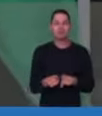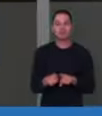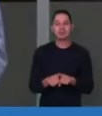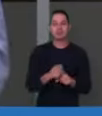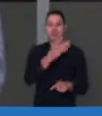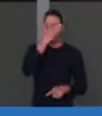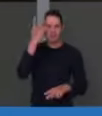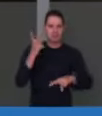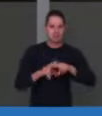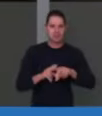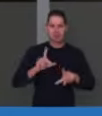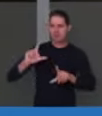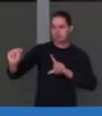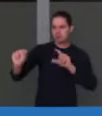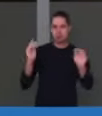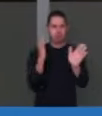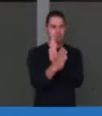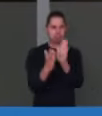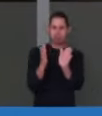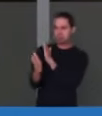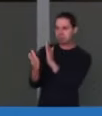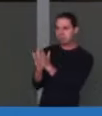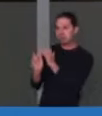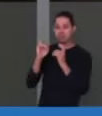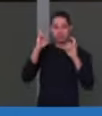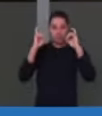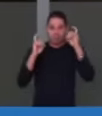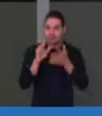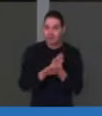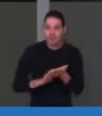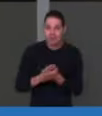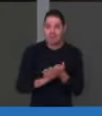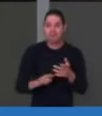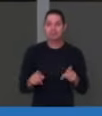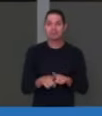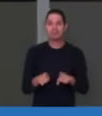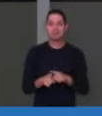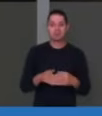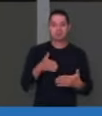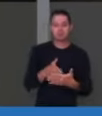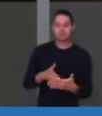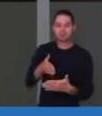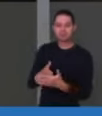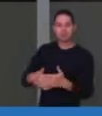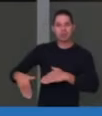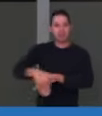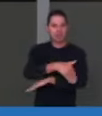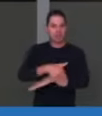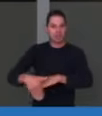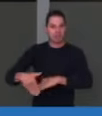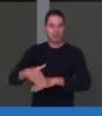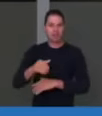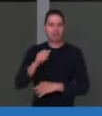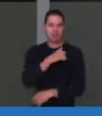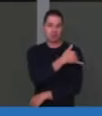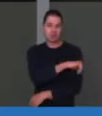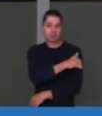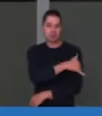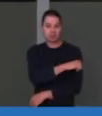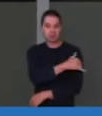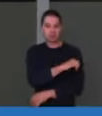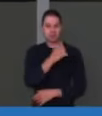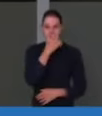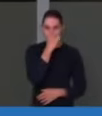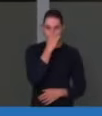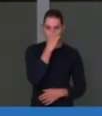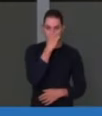de presídio de segurança máxima, não se preocupa com as barricadas na Avenida Brasil, no Rio de Janeiro, onde aquela que foi